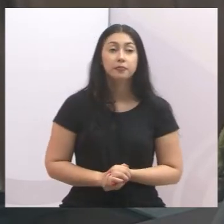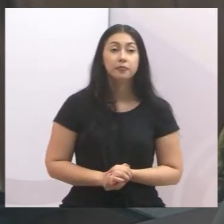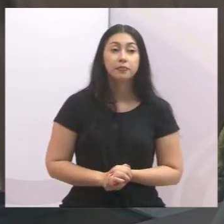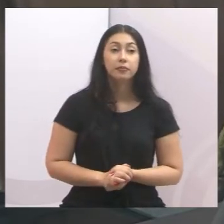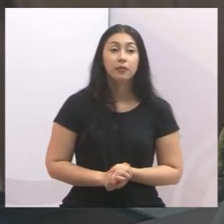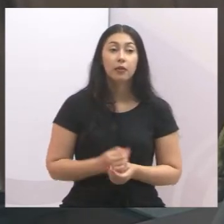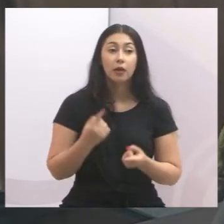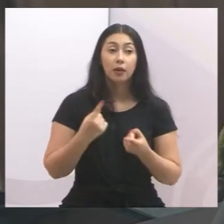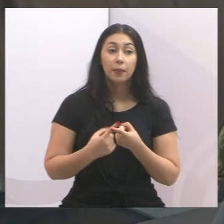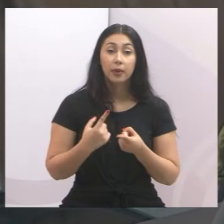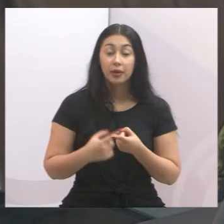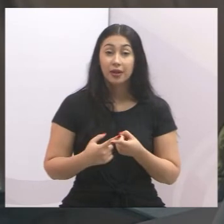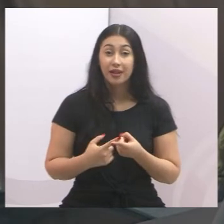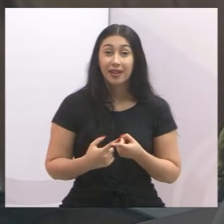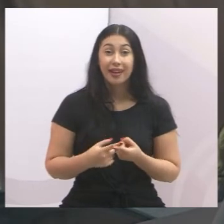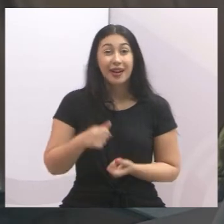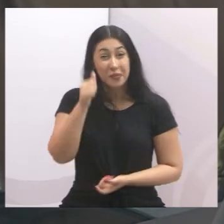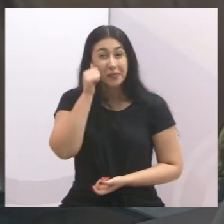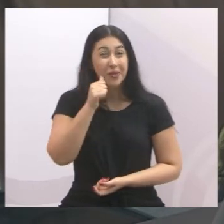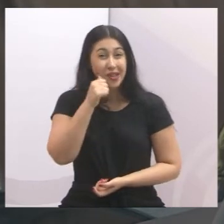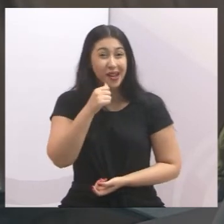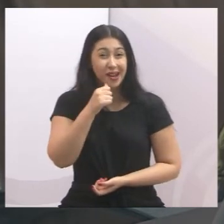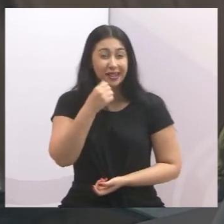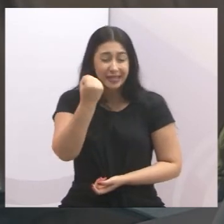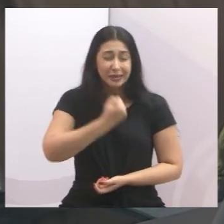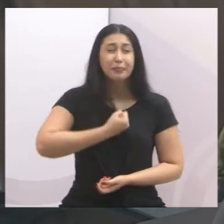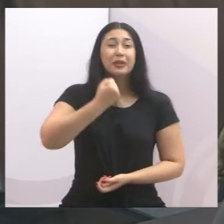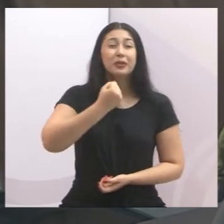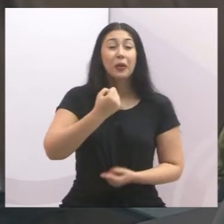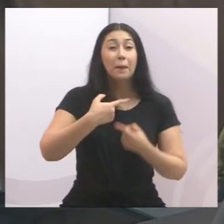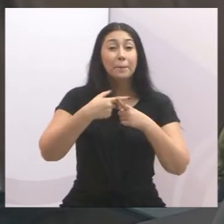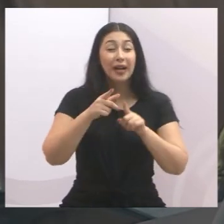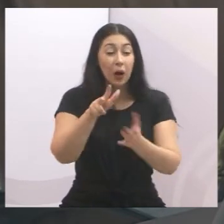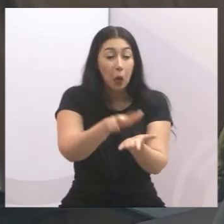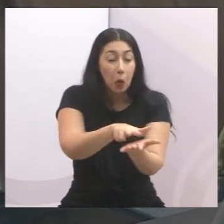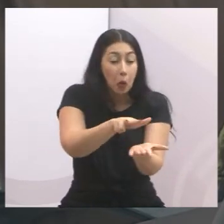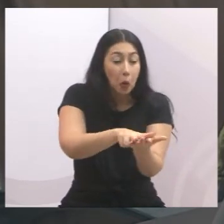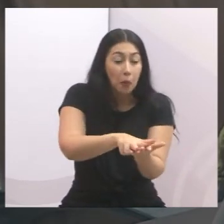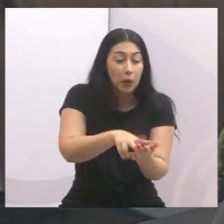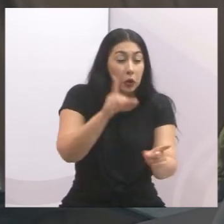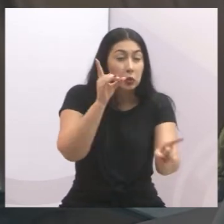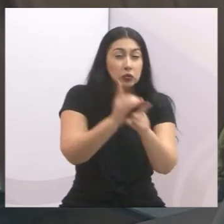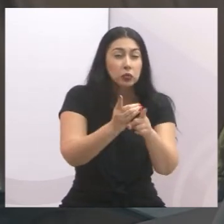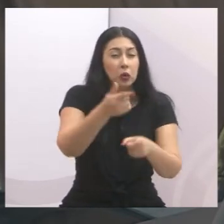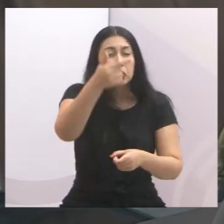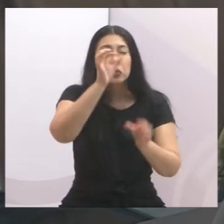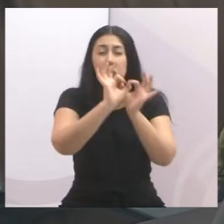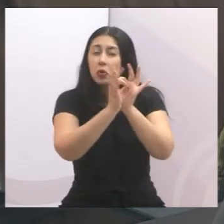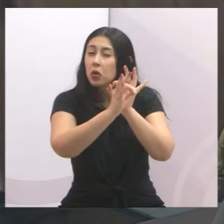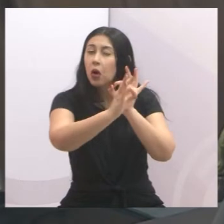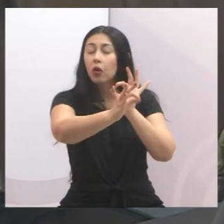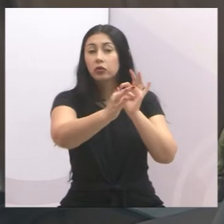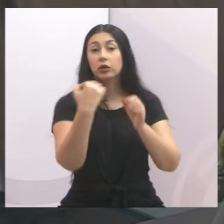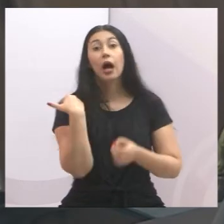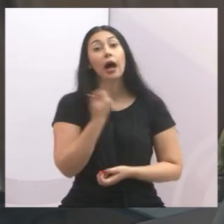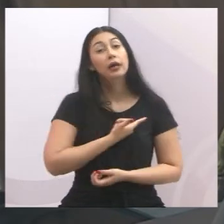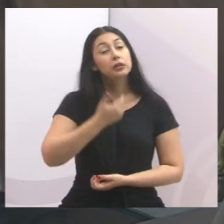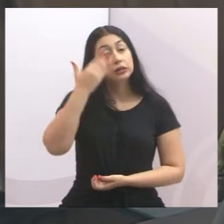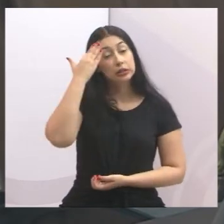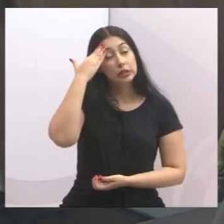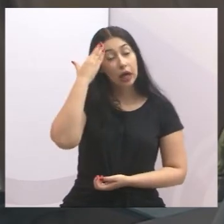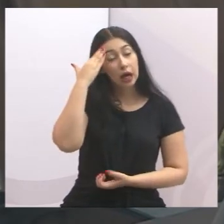por conta que cometeu o suicídio. Foi parar o corpo lá em Pindamonhangaba, mas também a gente sabe que precisa